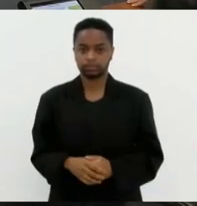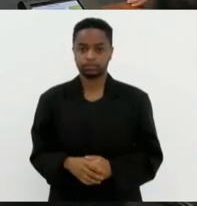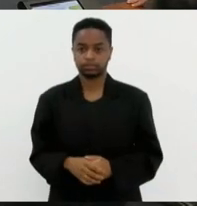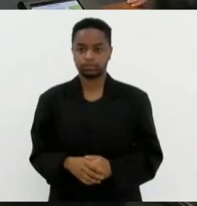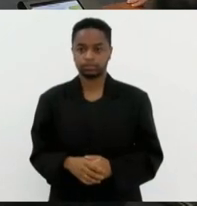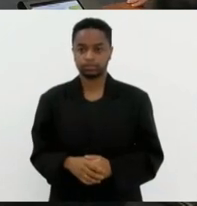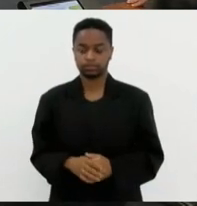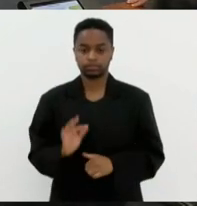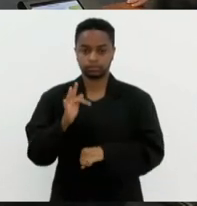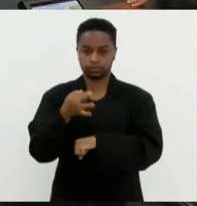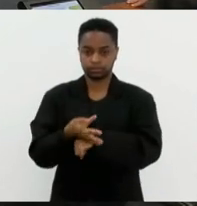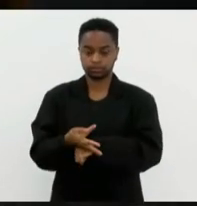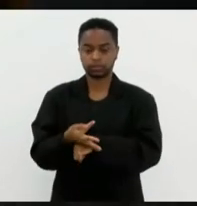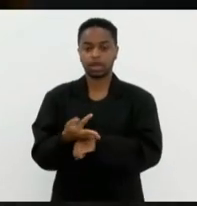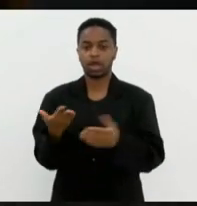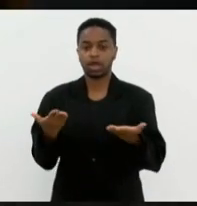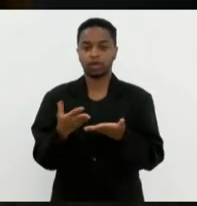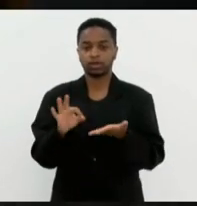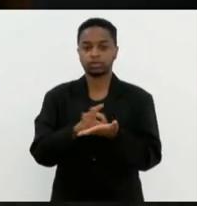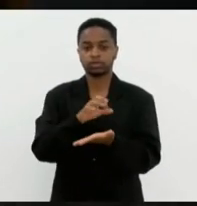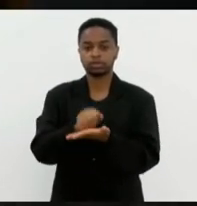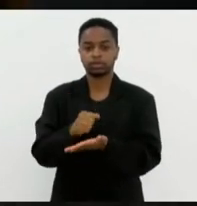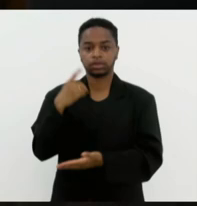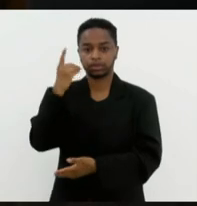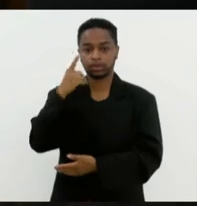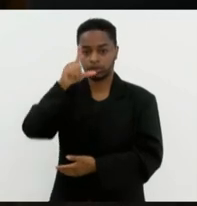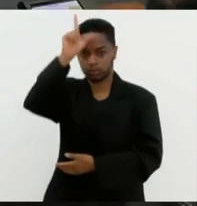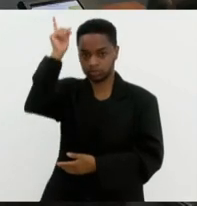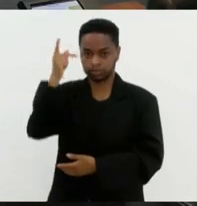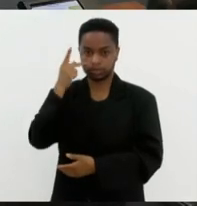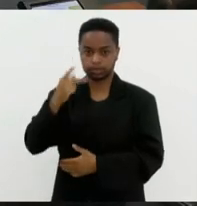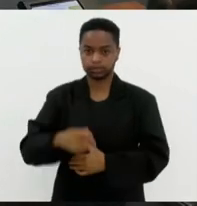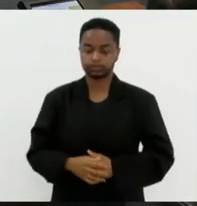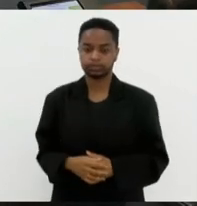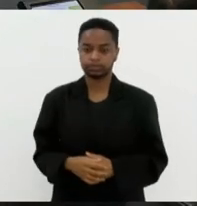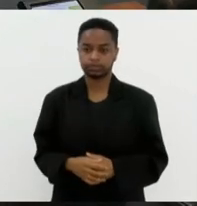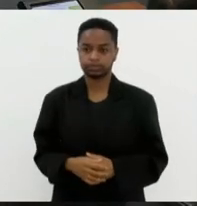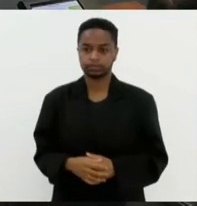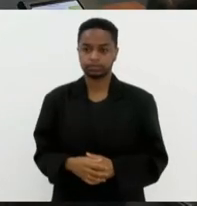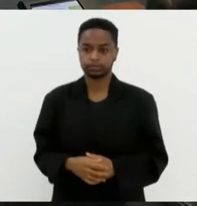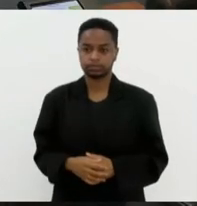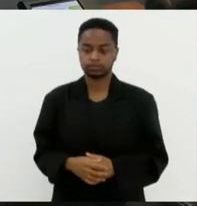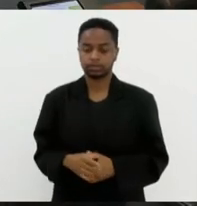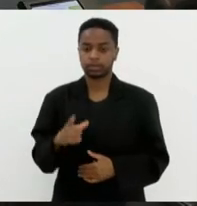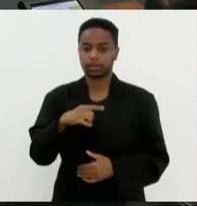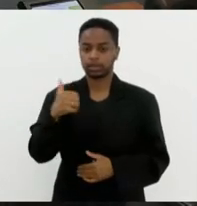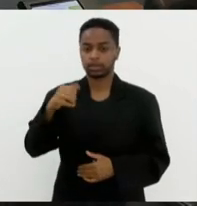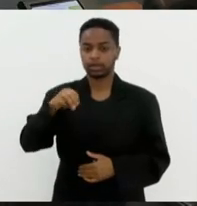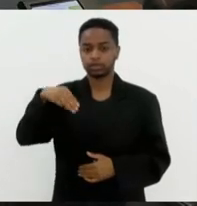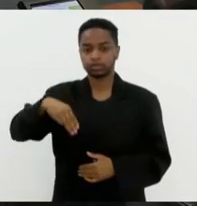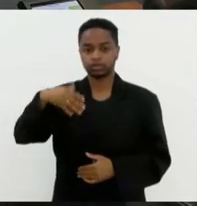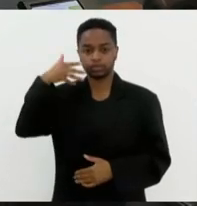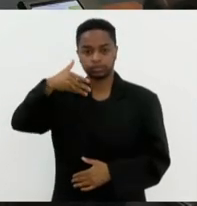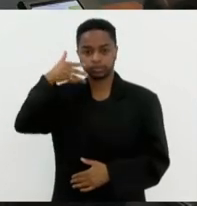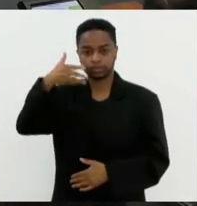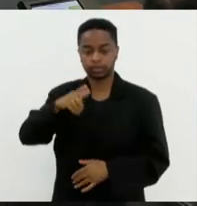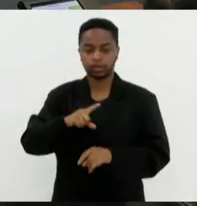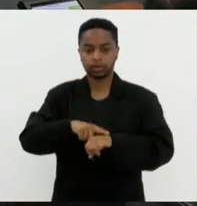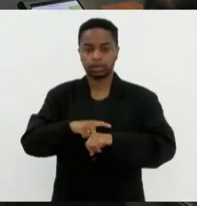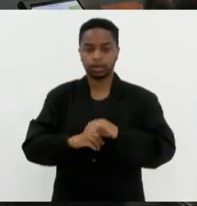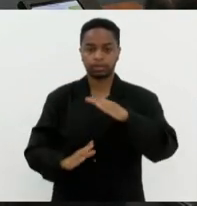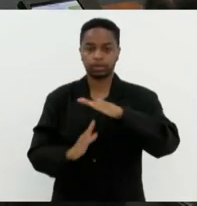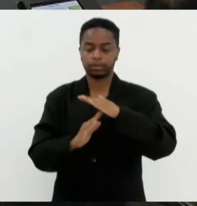Não se contando presente, próximo orador, o deputado Luiz Paulo. Vossa Excelência dispõe de 10 minutos do tempo